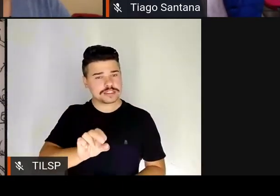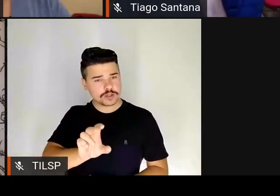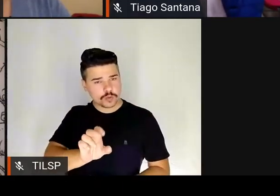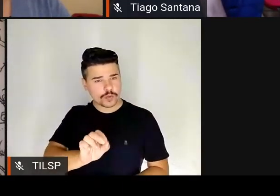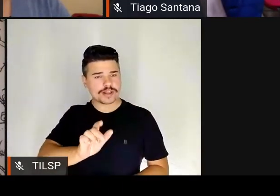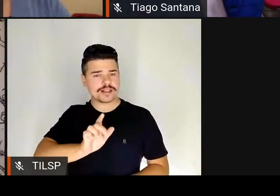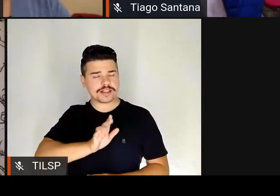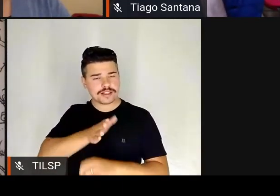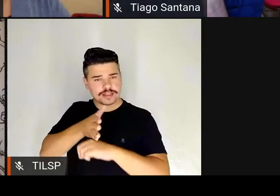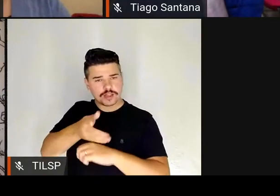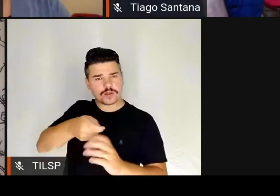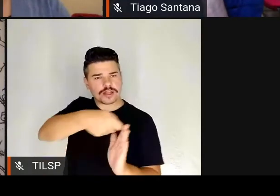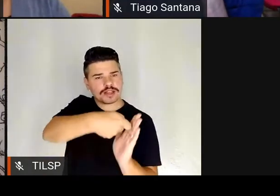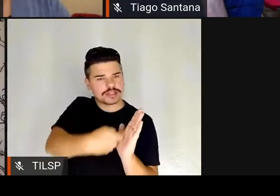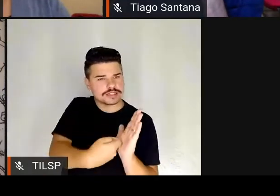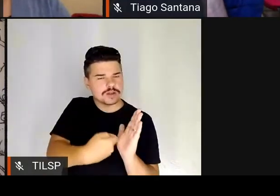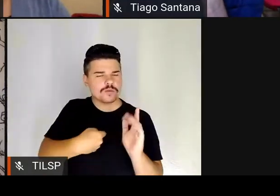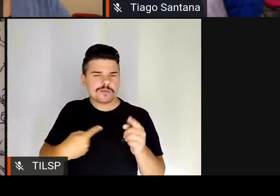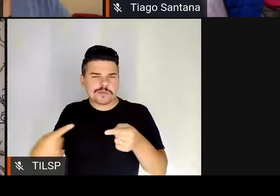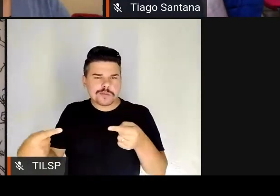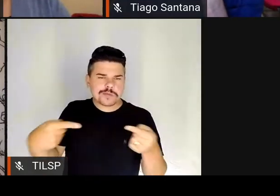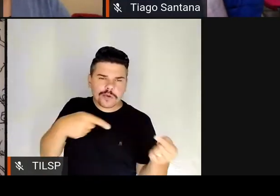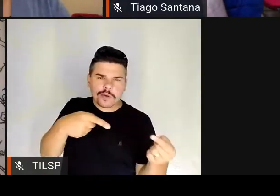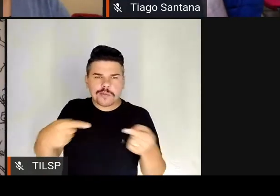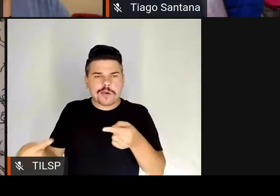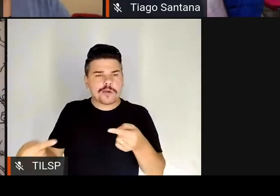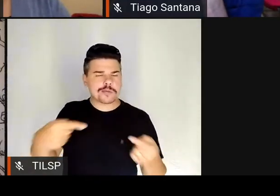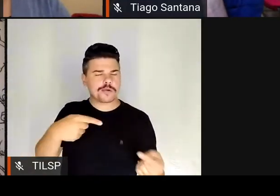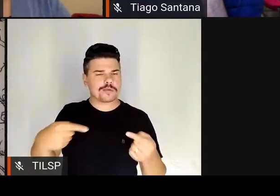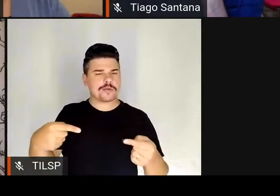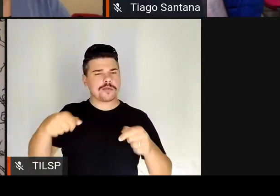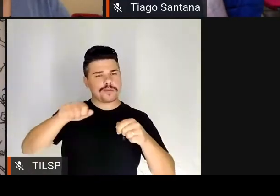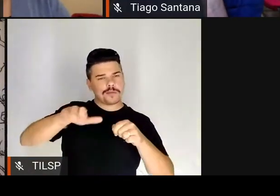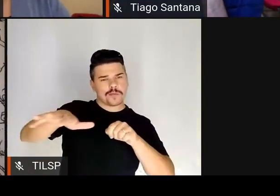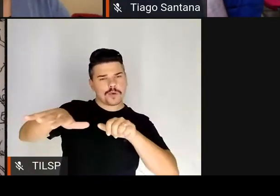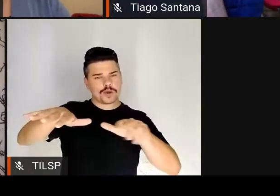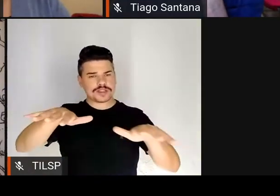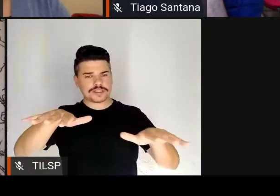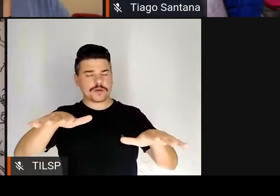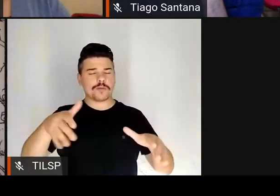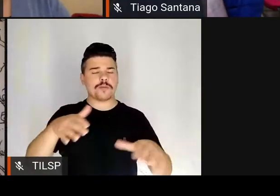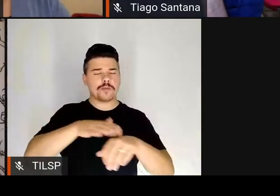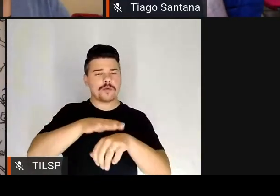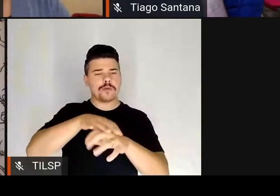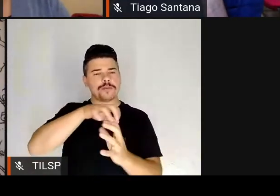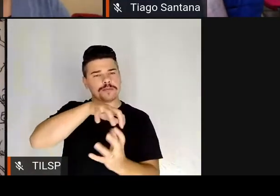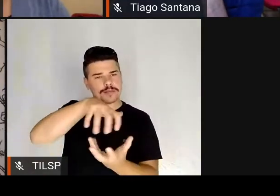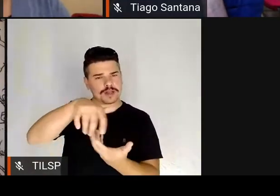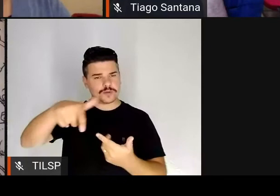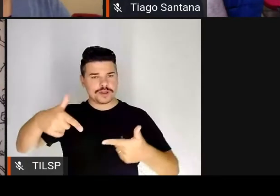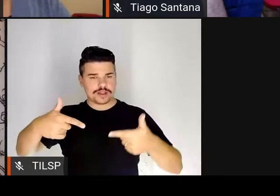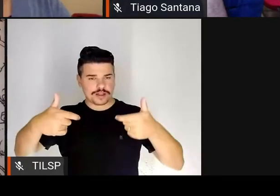que reflete um pouco as polarizações do pós-guerra nesse período da Guerra Fria. Você tem, né, quer dizer,